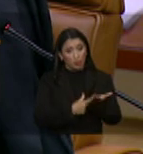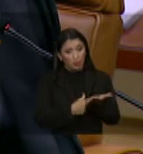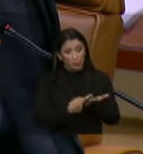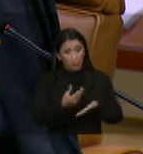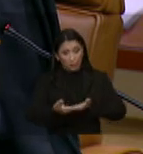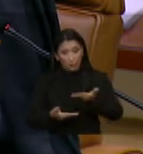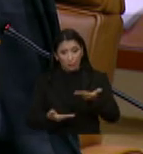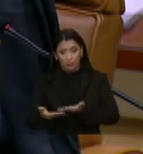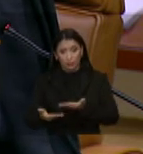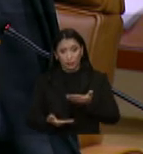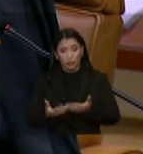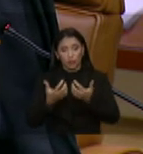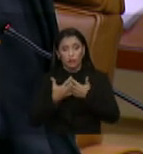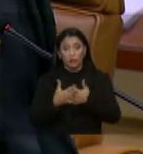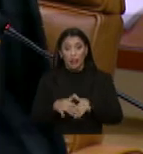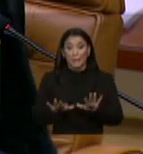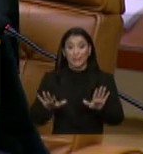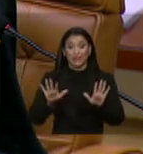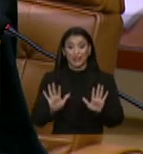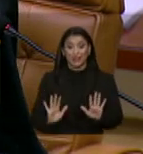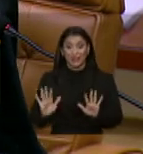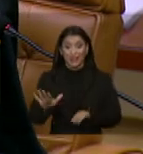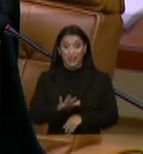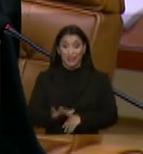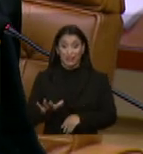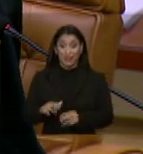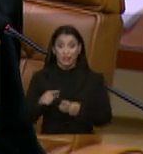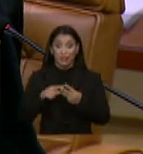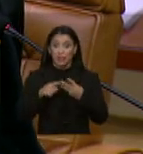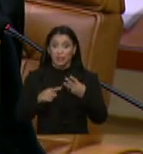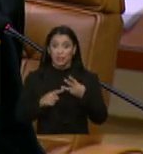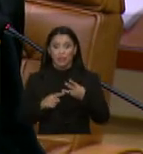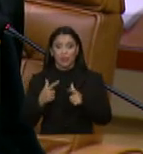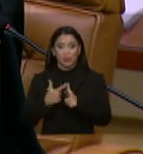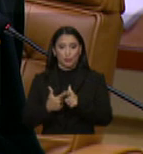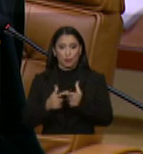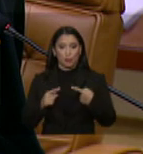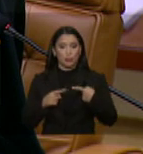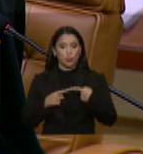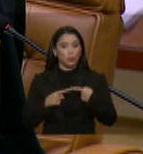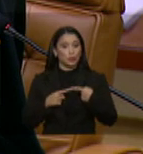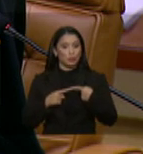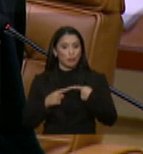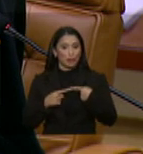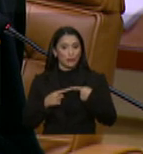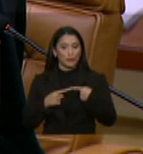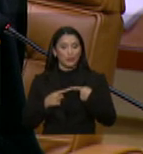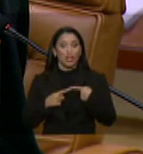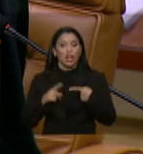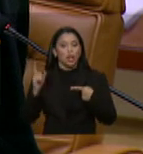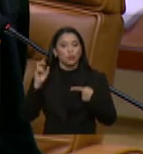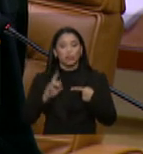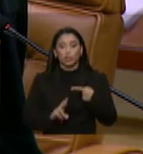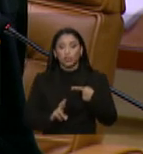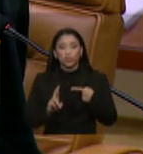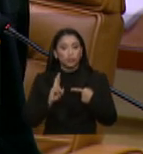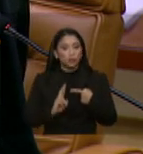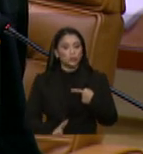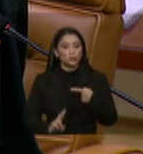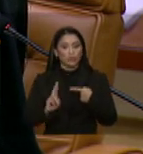são três grandes problemas o primeiro que nós sabemos a uma diferença muito grande